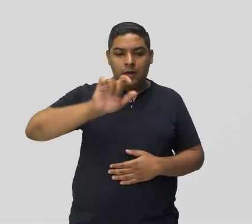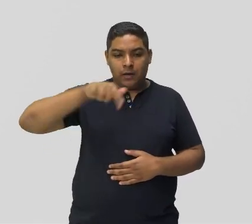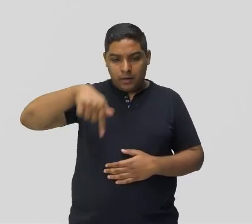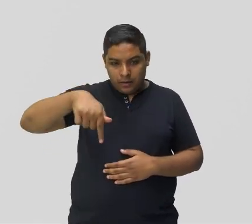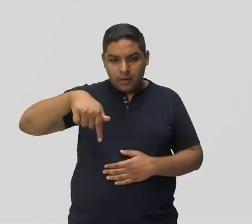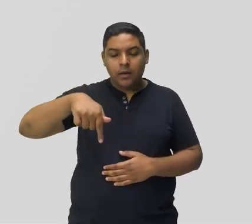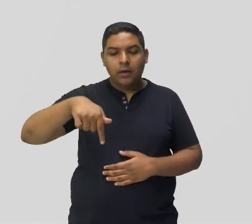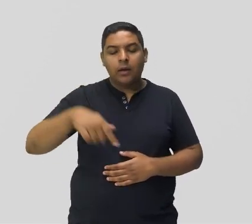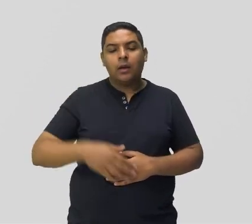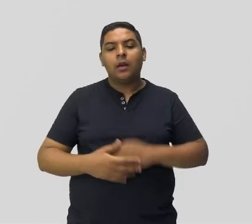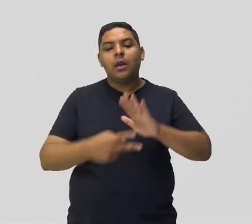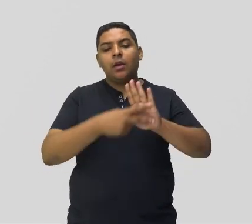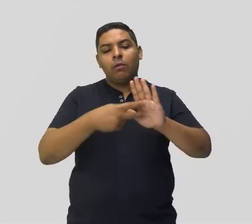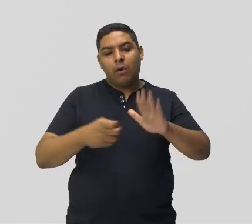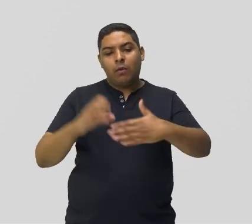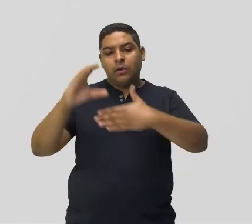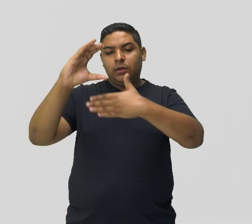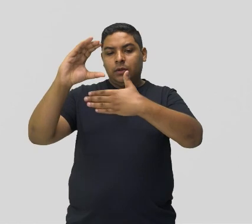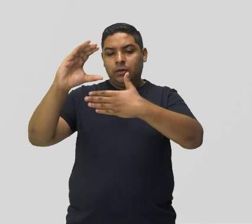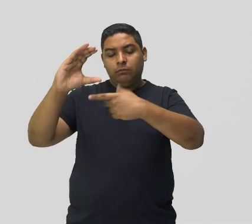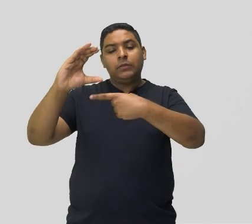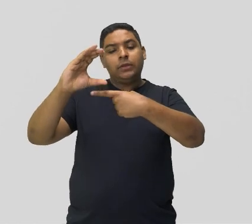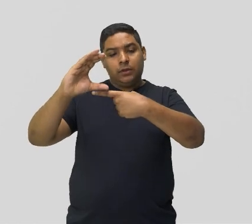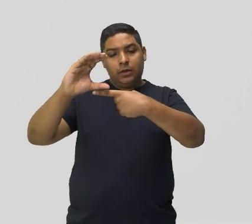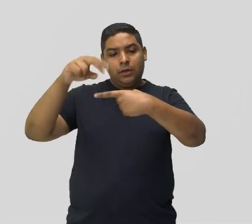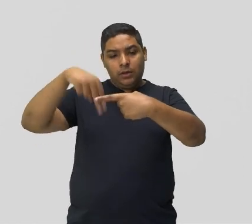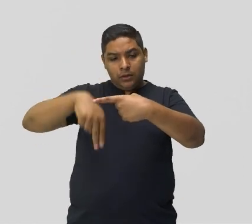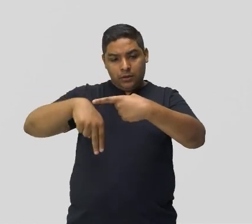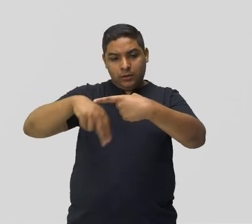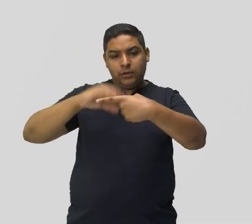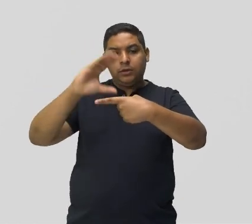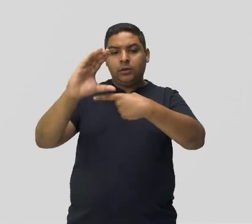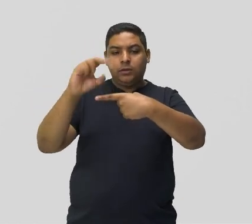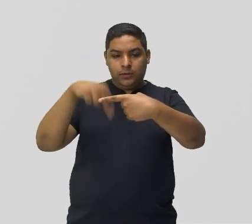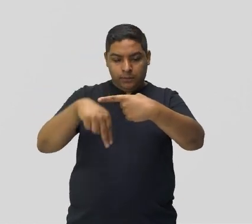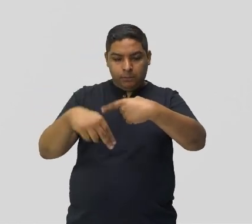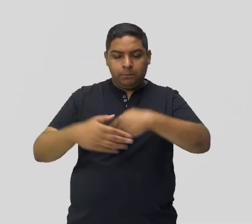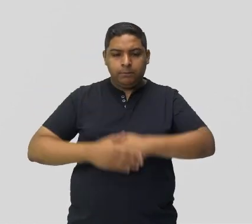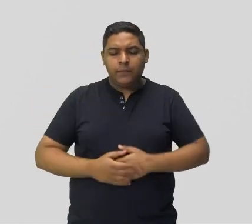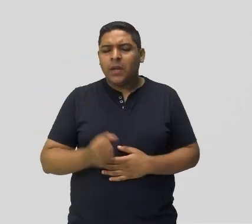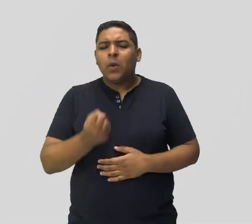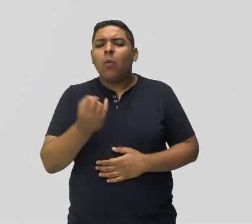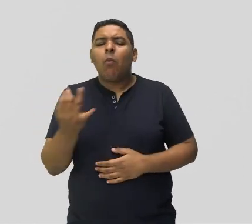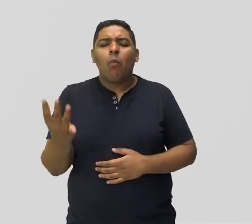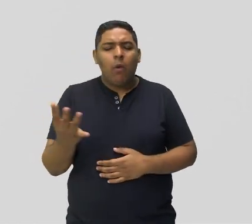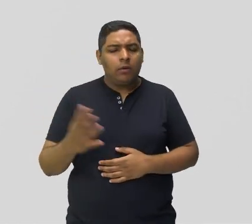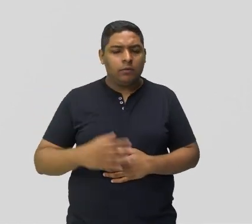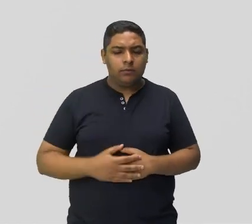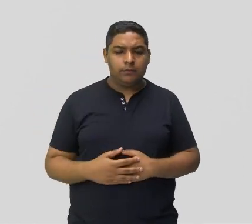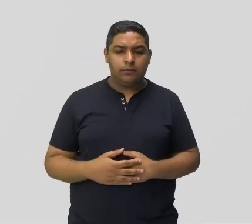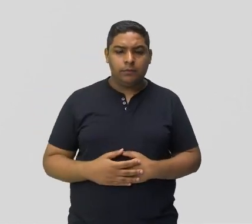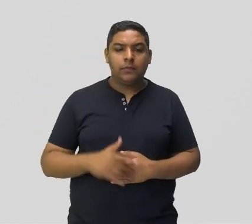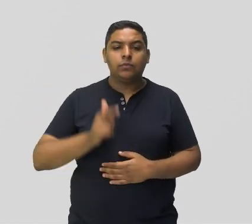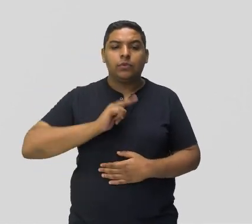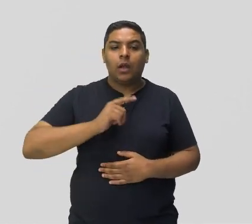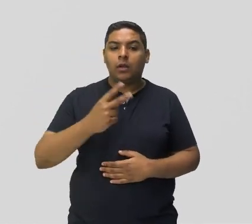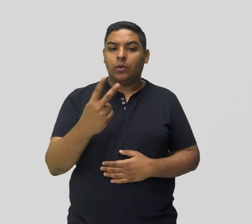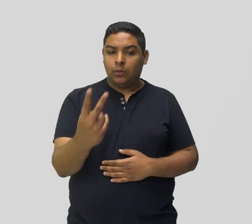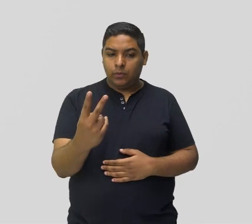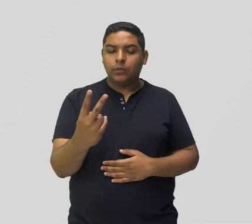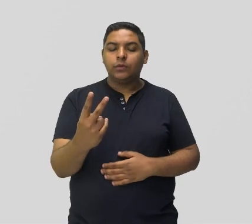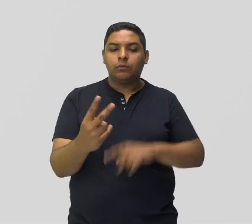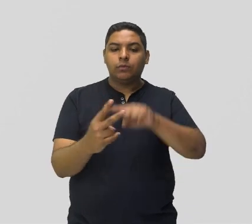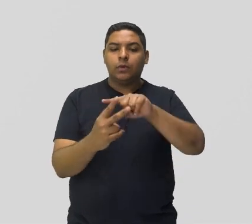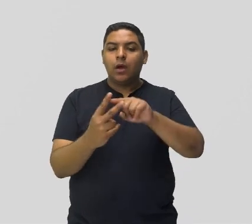número de capacitores. A capacitância era 4 microfarads. Quantos capacitores nós tínhamos na associação? 2. Então, 4 dividido